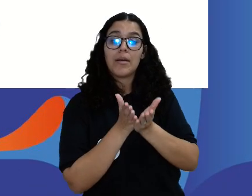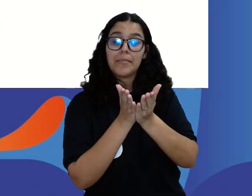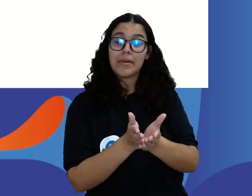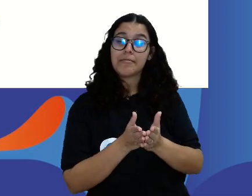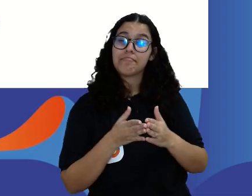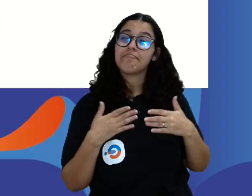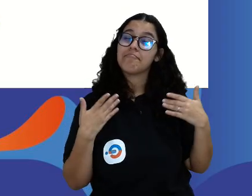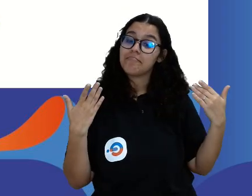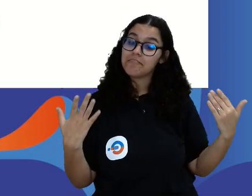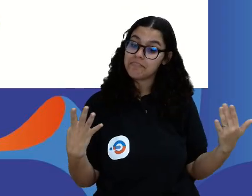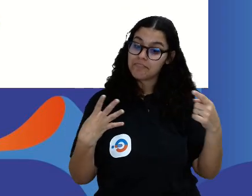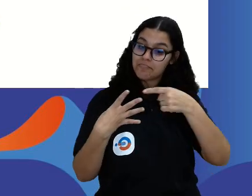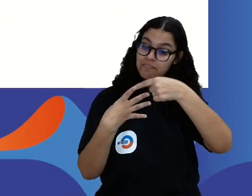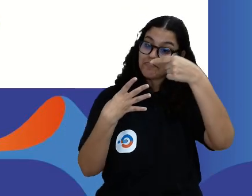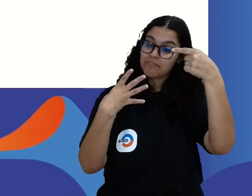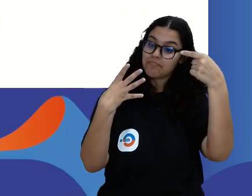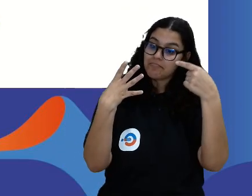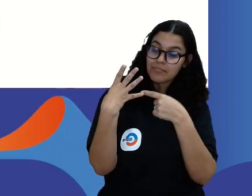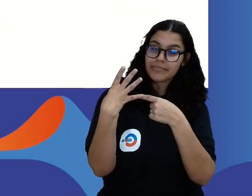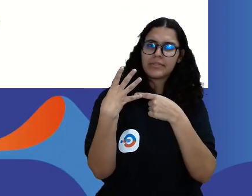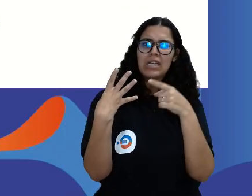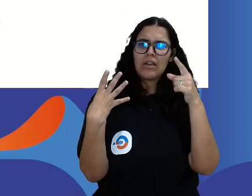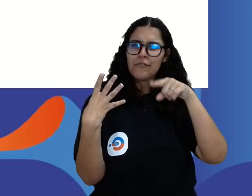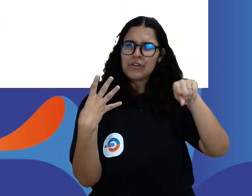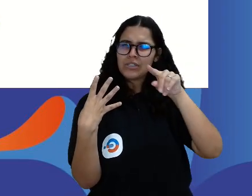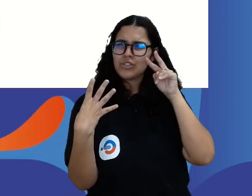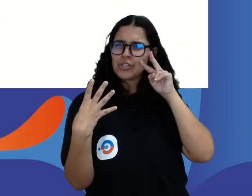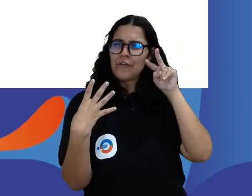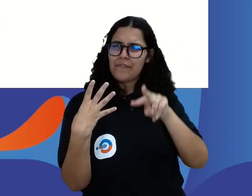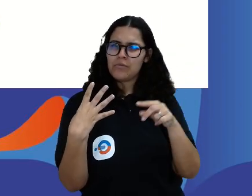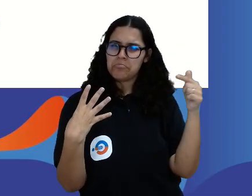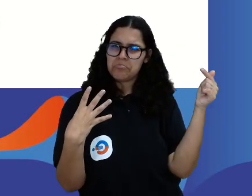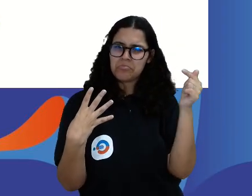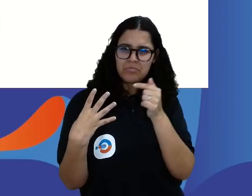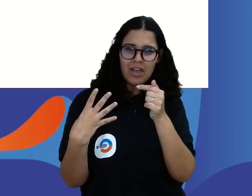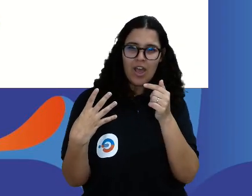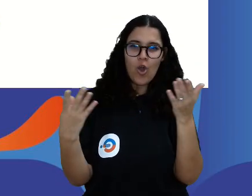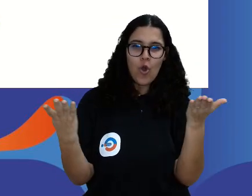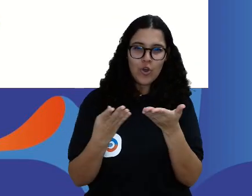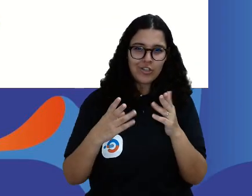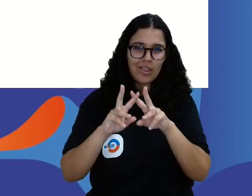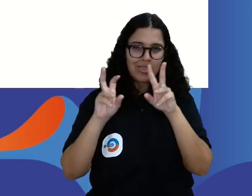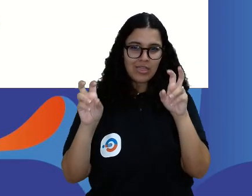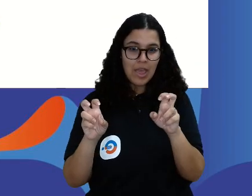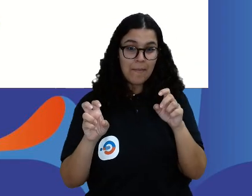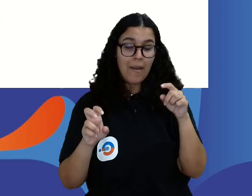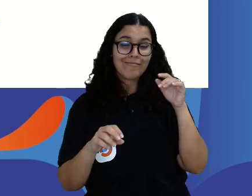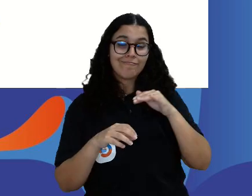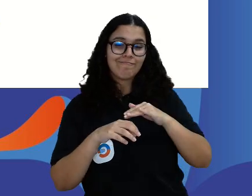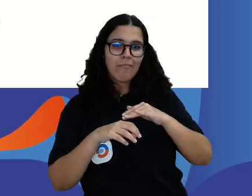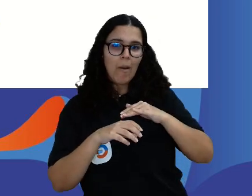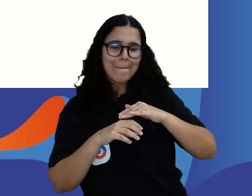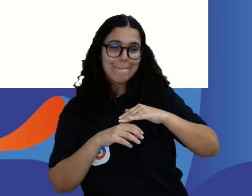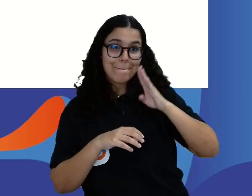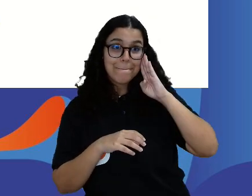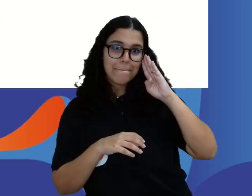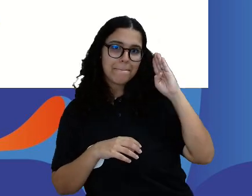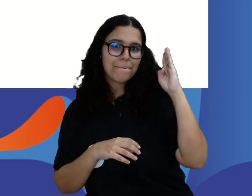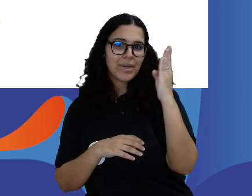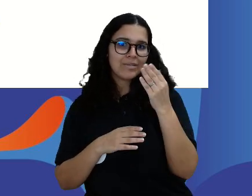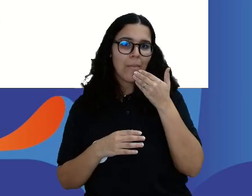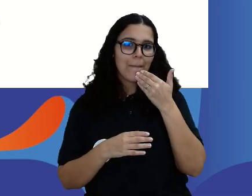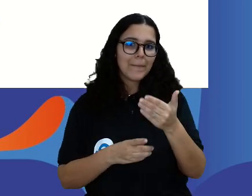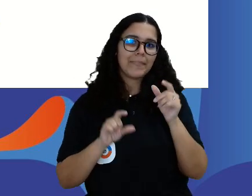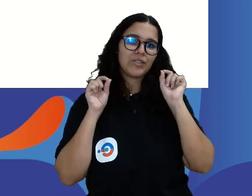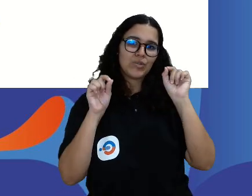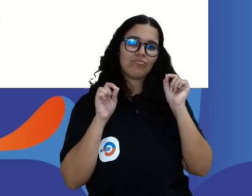gente viu, né, que essa revolta, uma das suas principais reivindicações era o